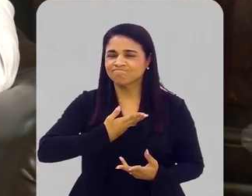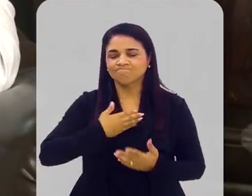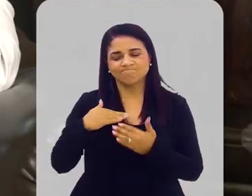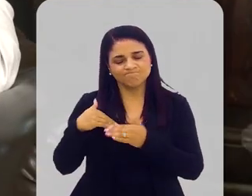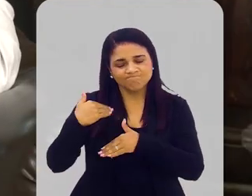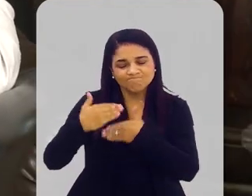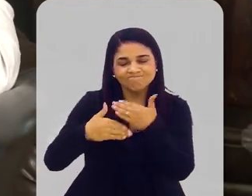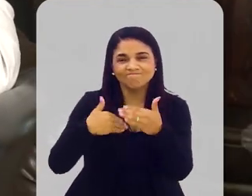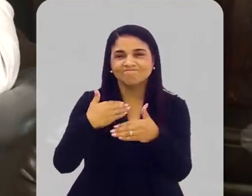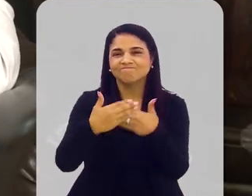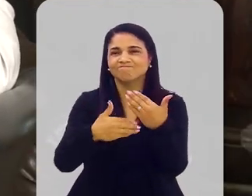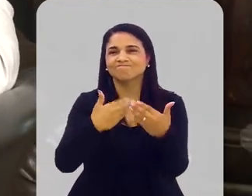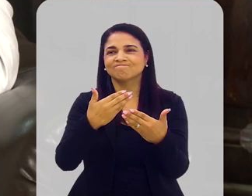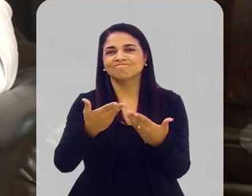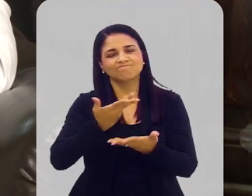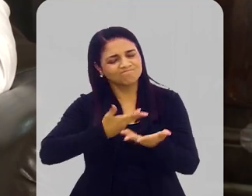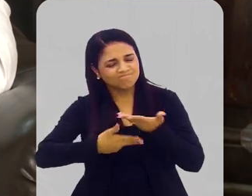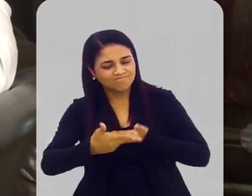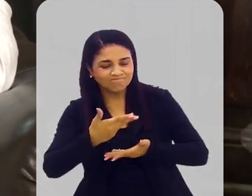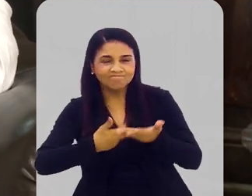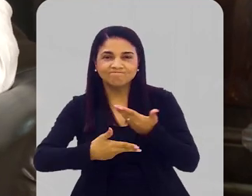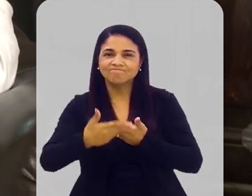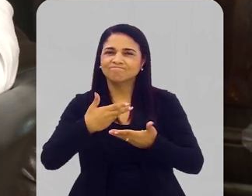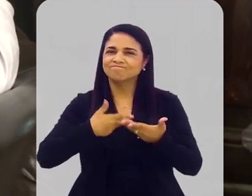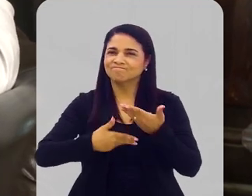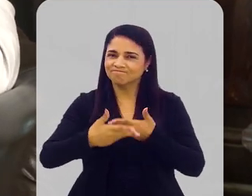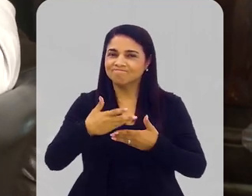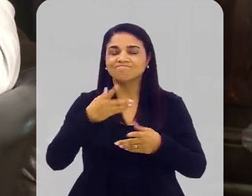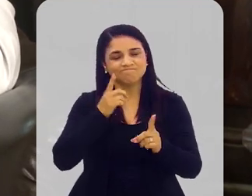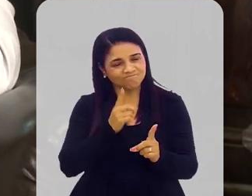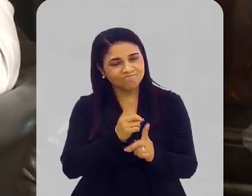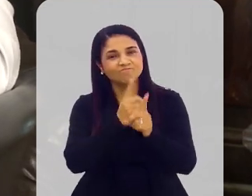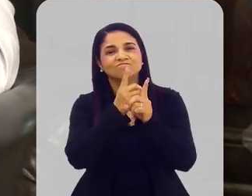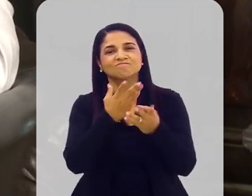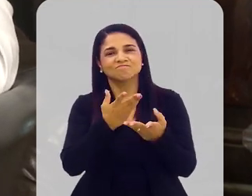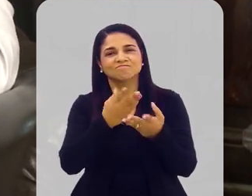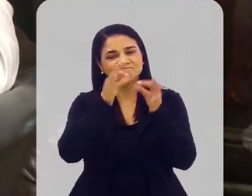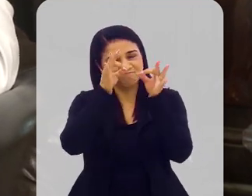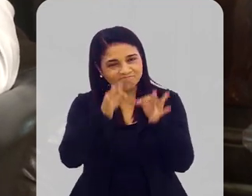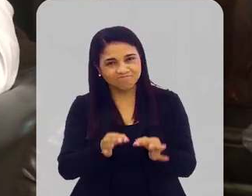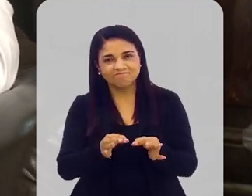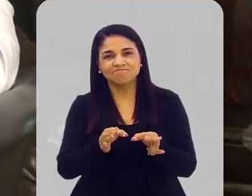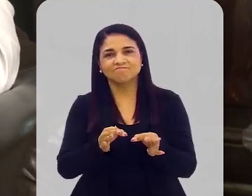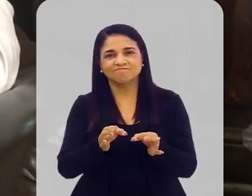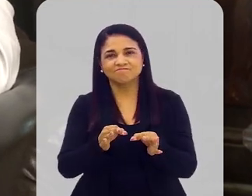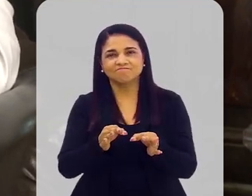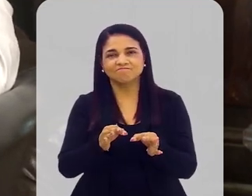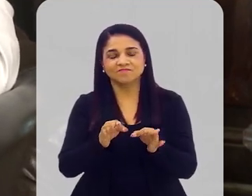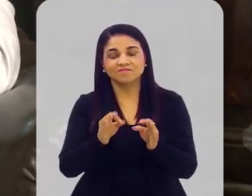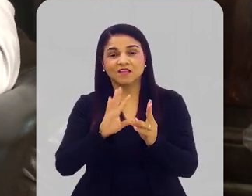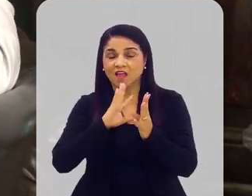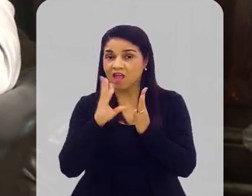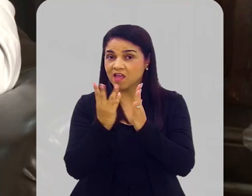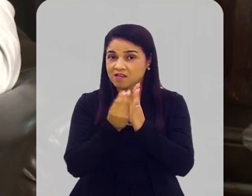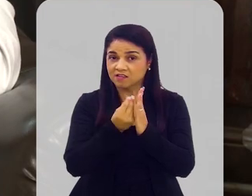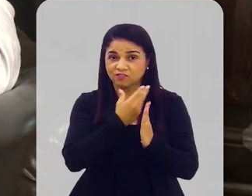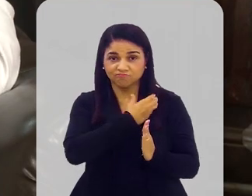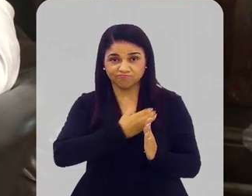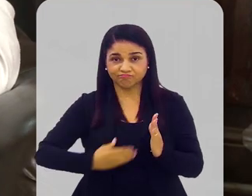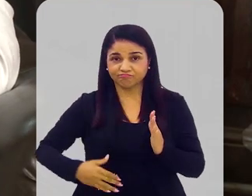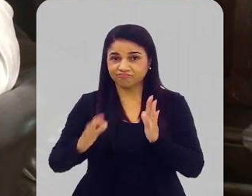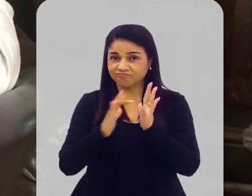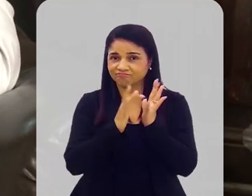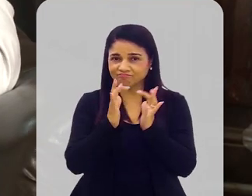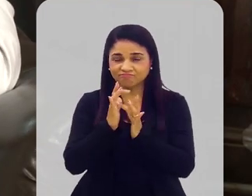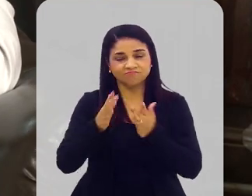Pastor Daniel, amizades que vão se construindo, que a gente ainda acha, a gente ainda tem certeza que a Igreja